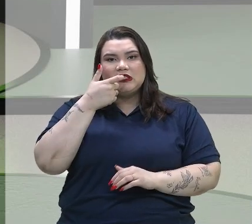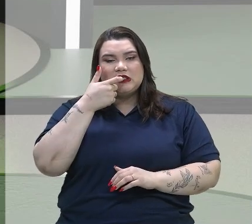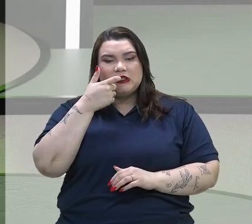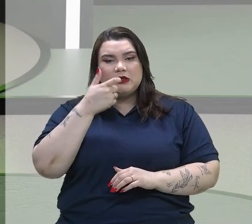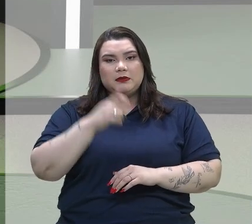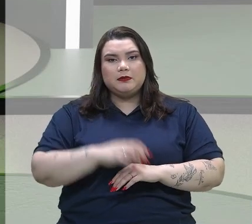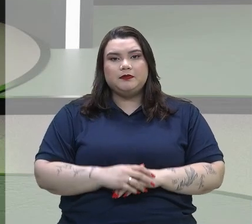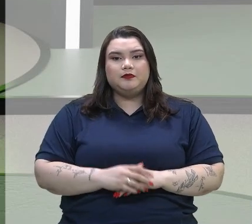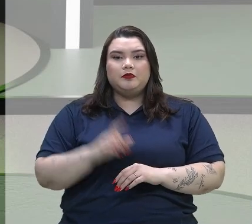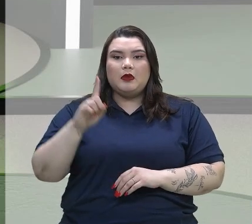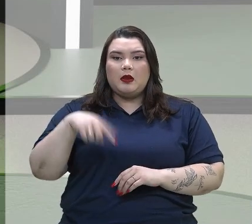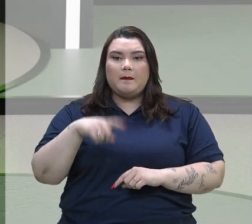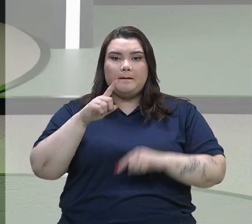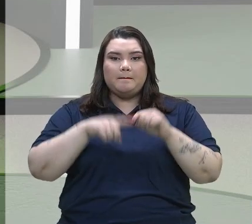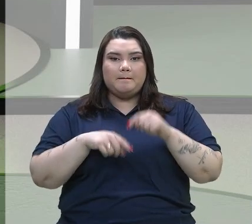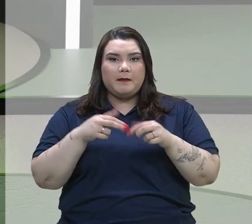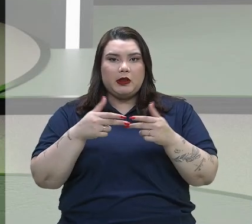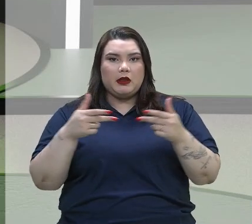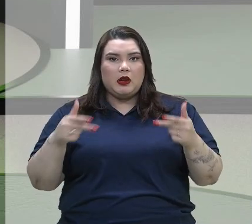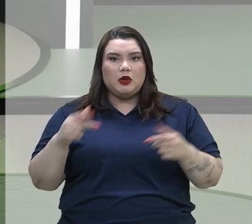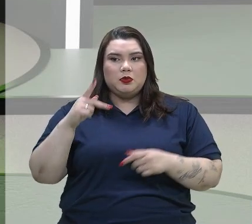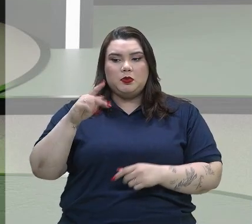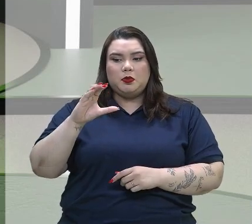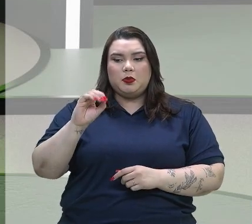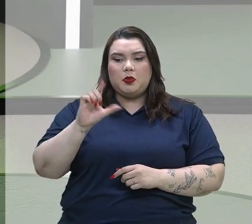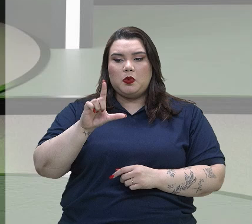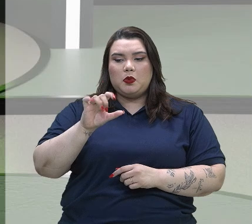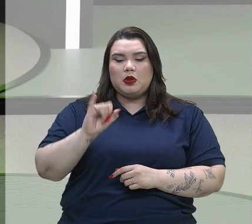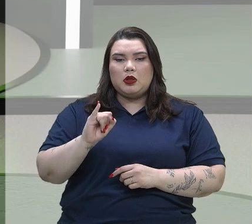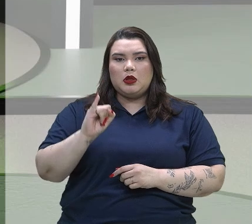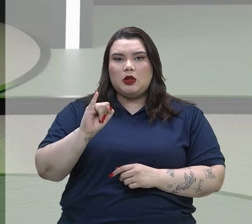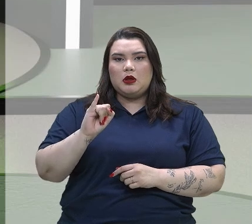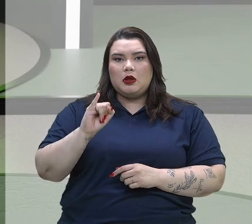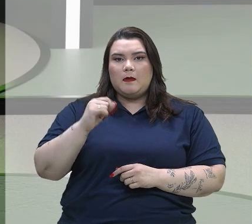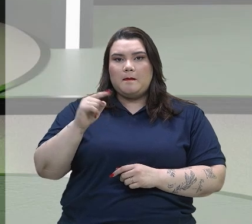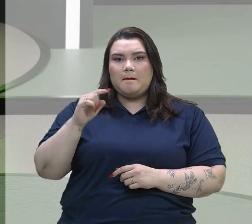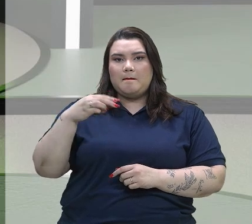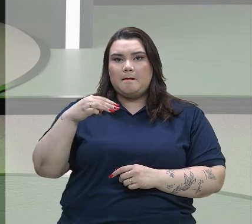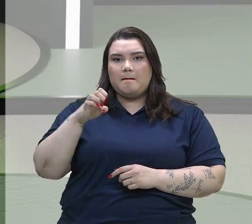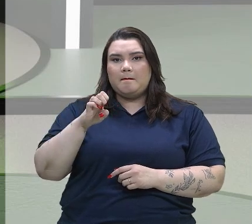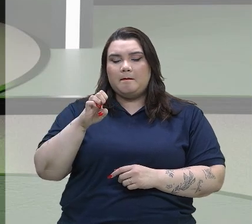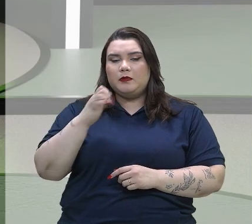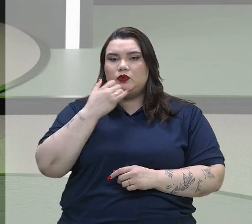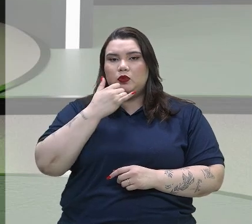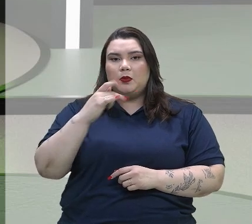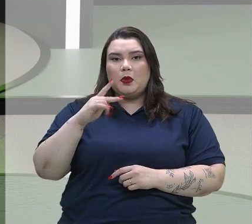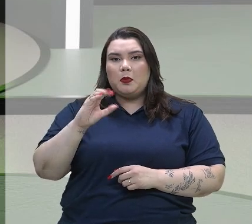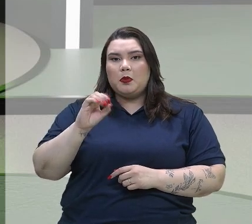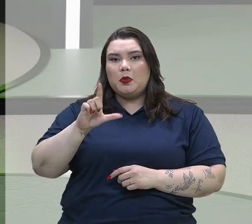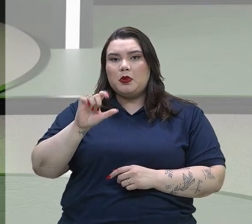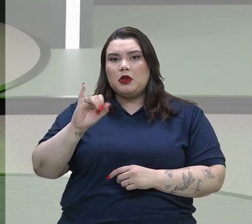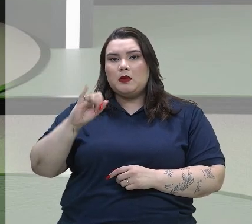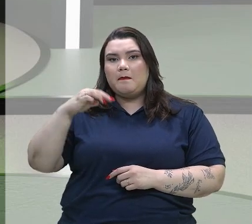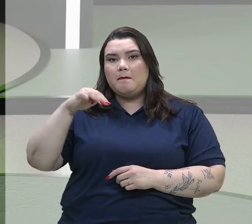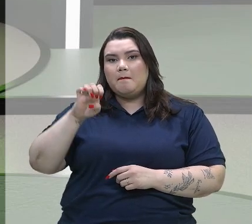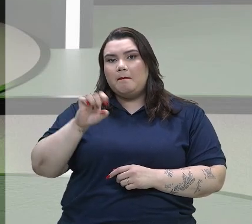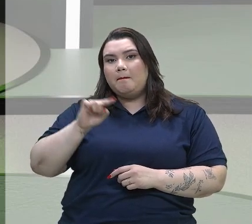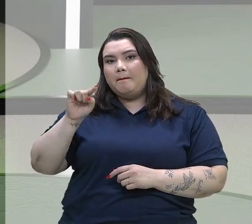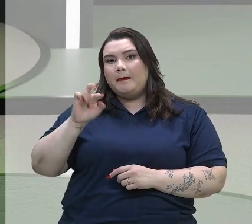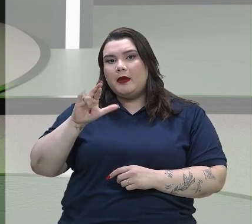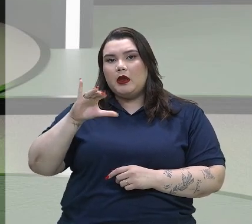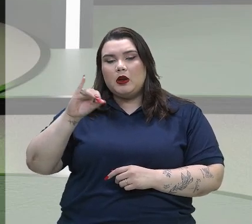materiais poliméricos e eles são utilizados amplamente na